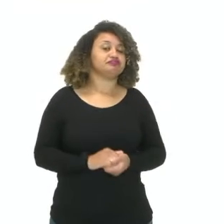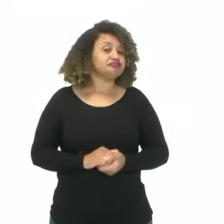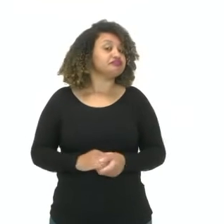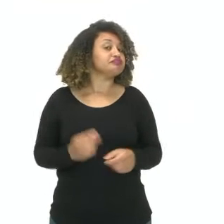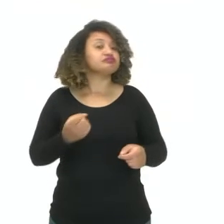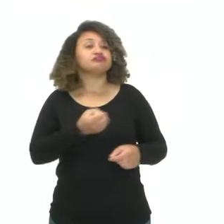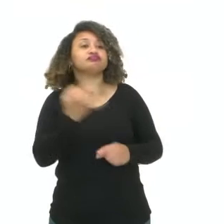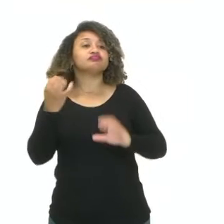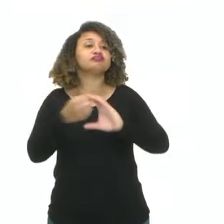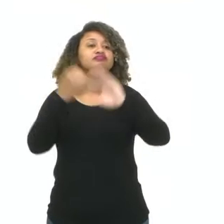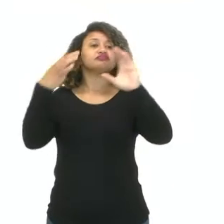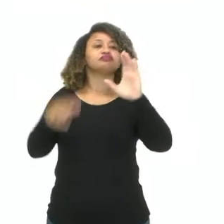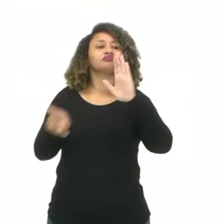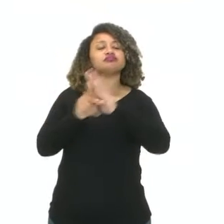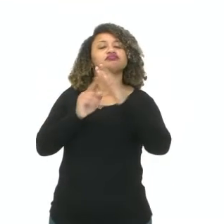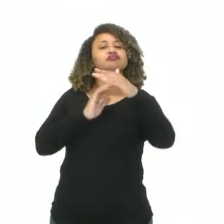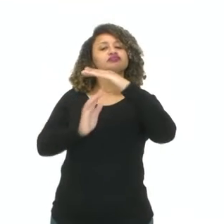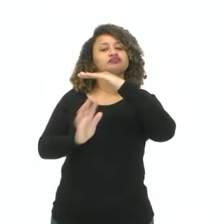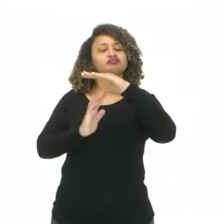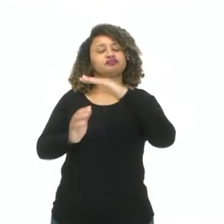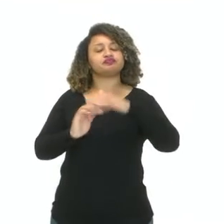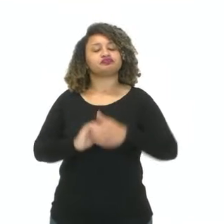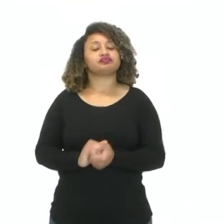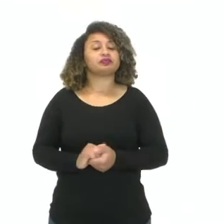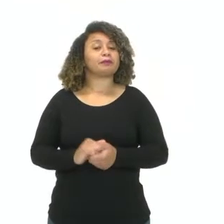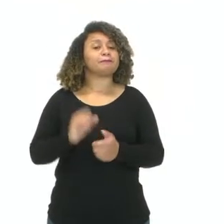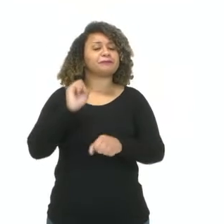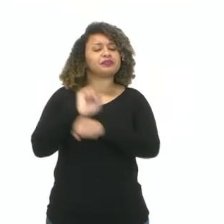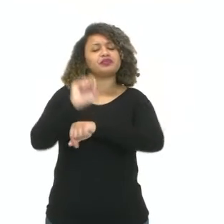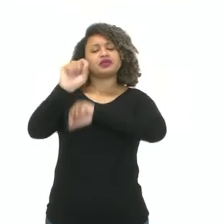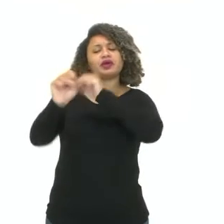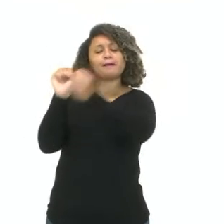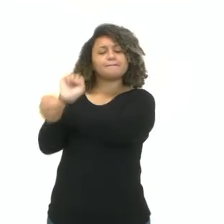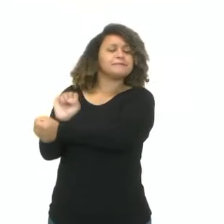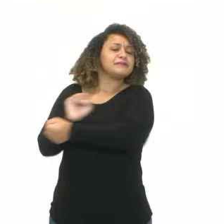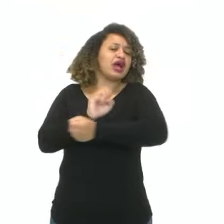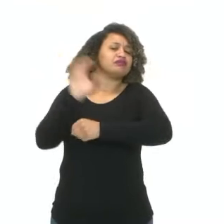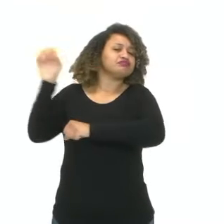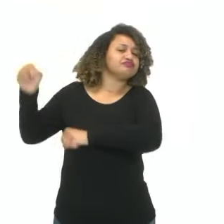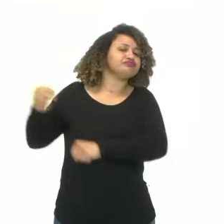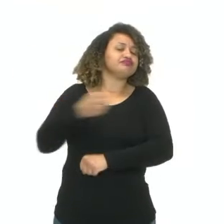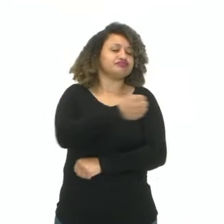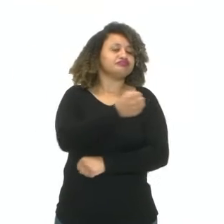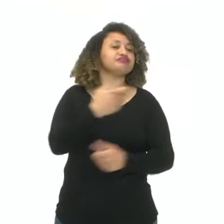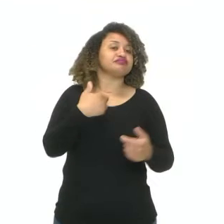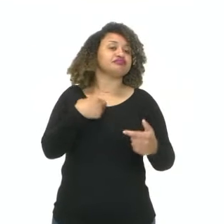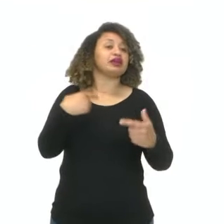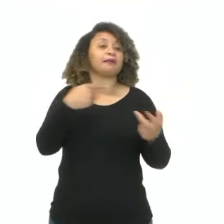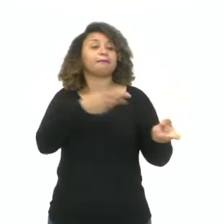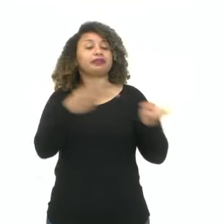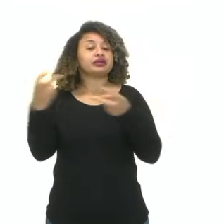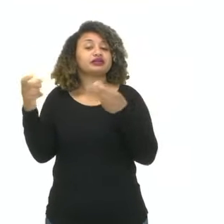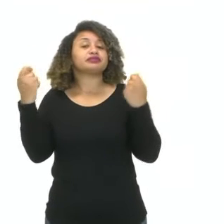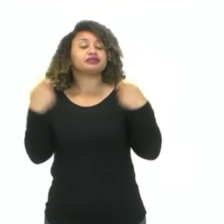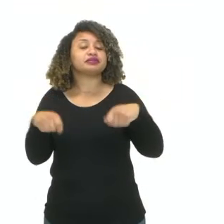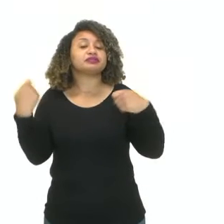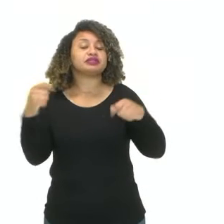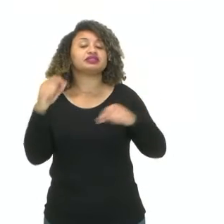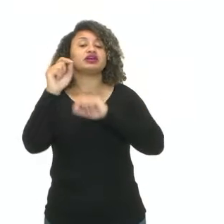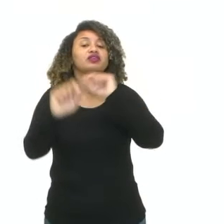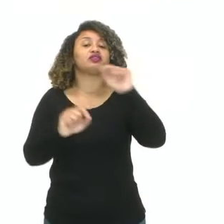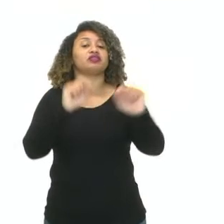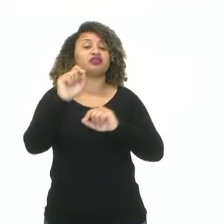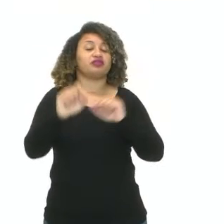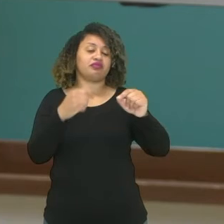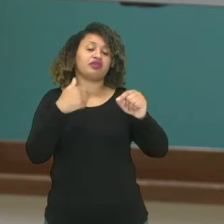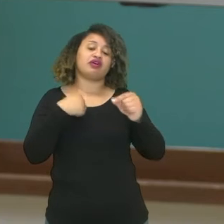Características da imigração. Com o fim do tráfico internacional, o que aconteceu? Houve a necessidade, então, de